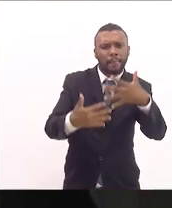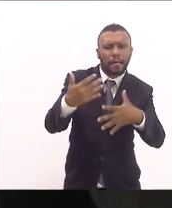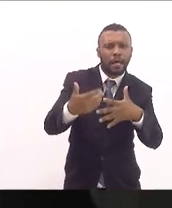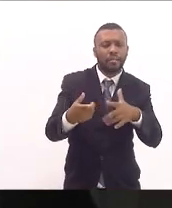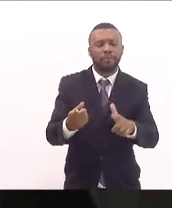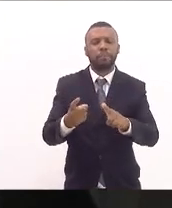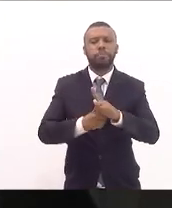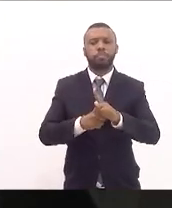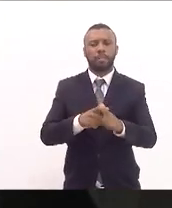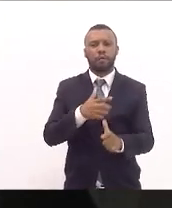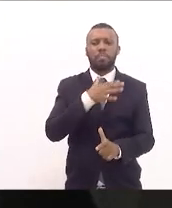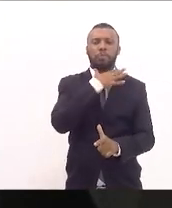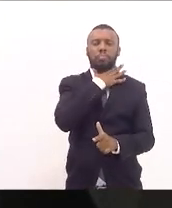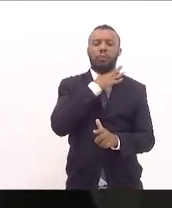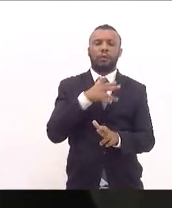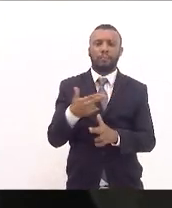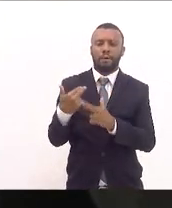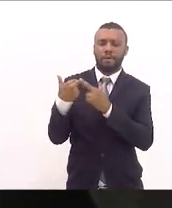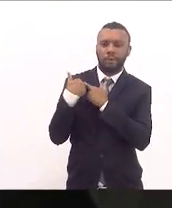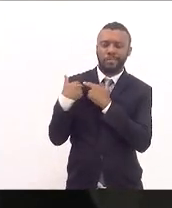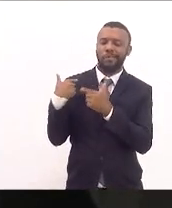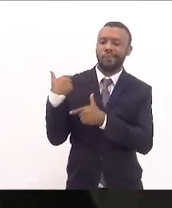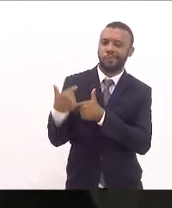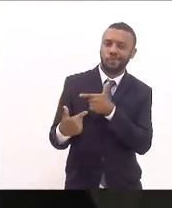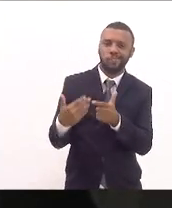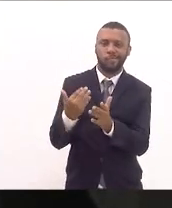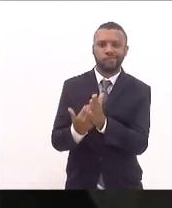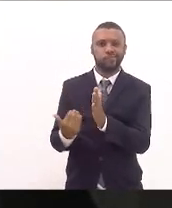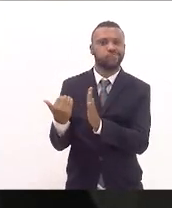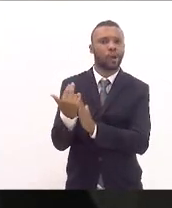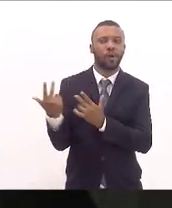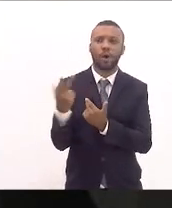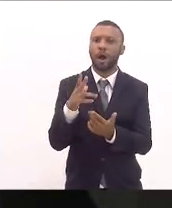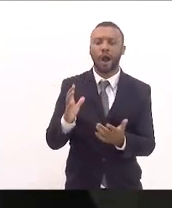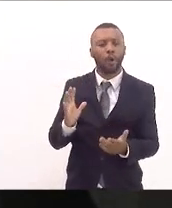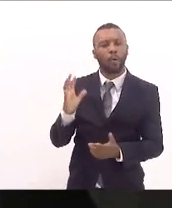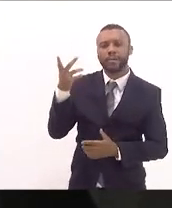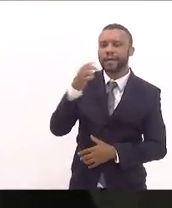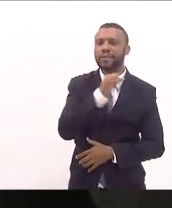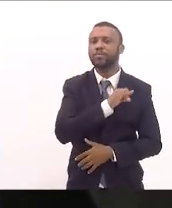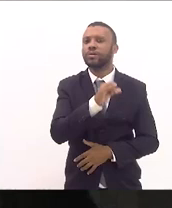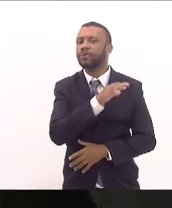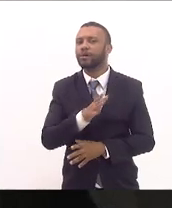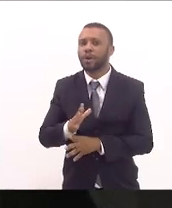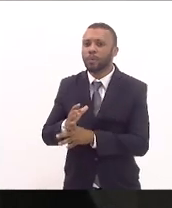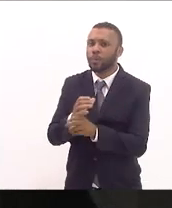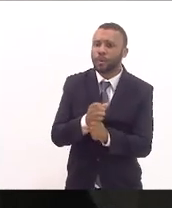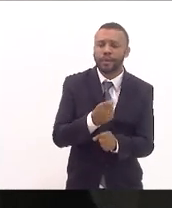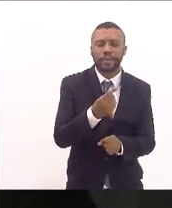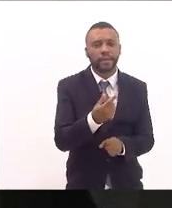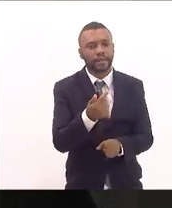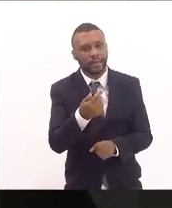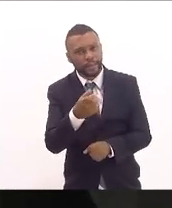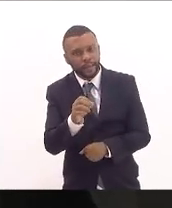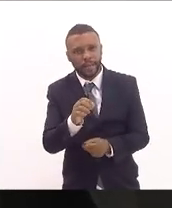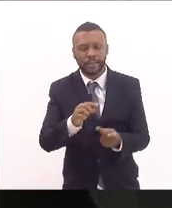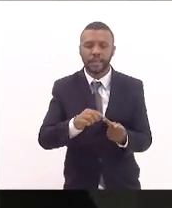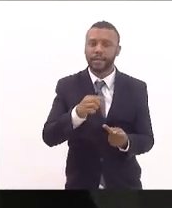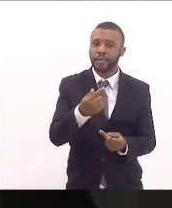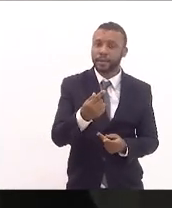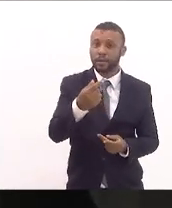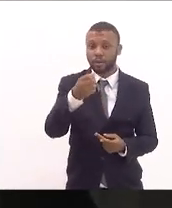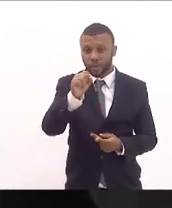endividados com mais responsabilidade veja o caso do rio onde a união arrecada 180 170/190